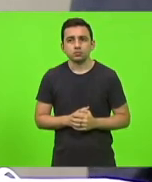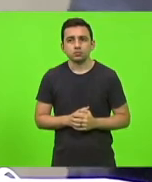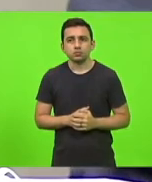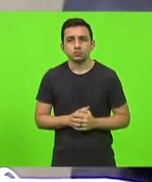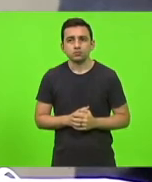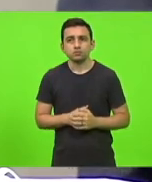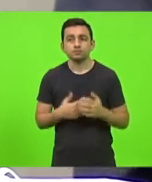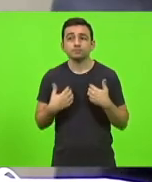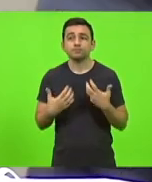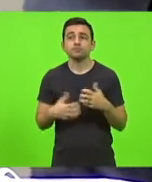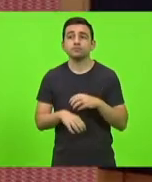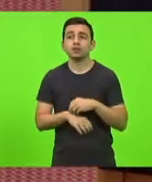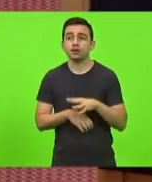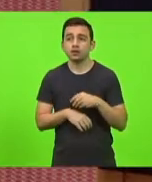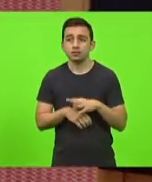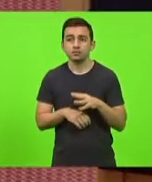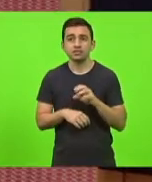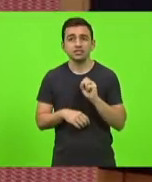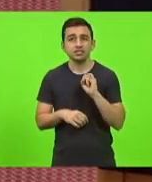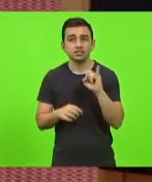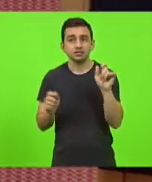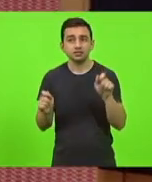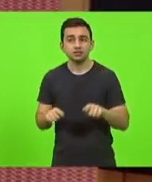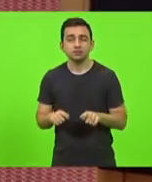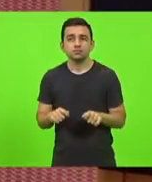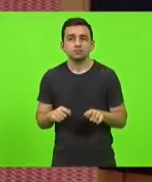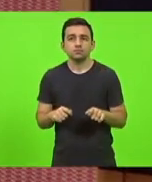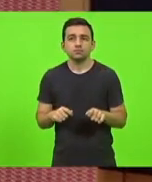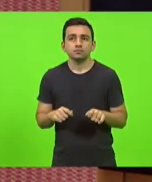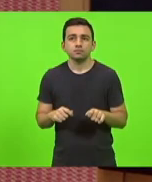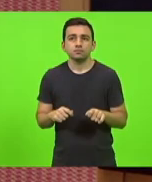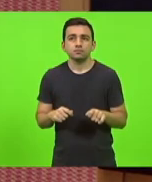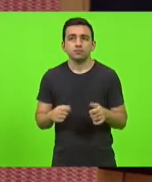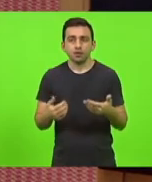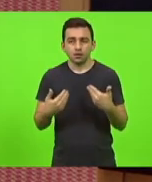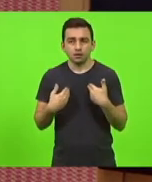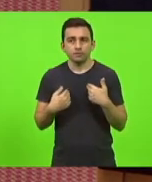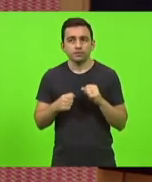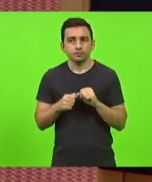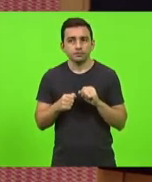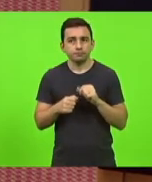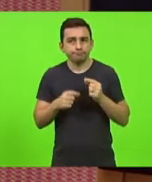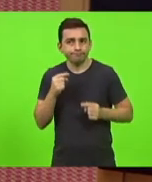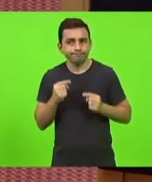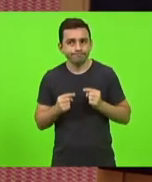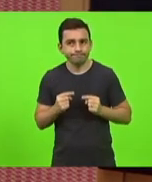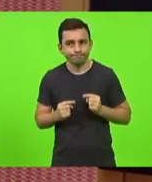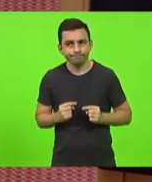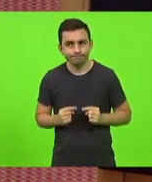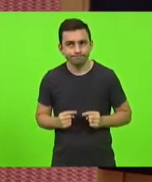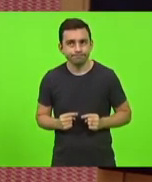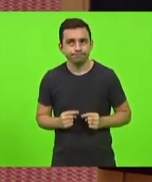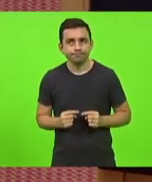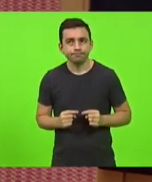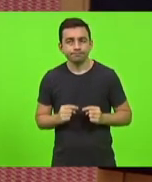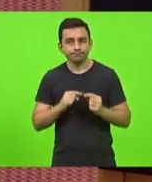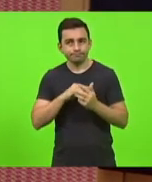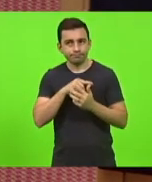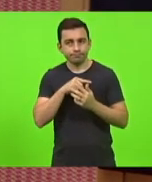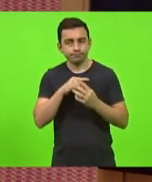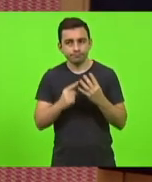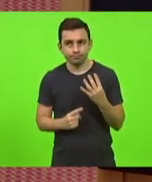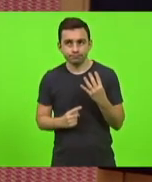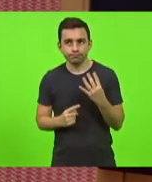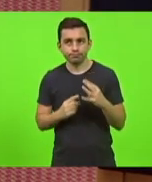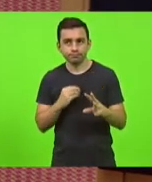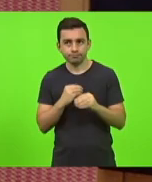queria sugerir, se fosse possível, eu faço o debate de todos, as quatro emendas, e a gente